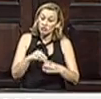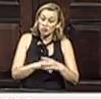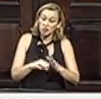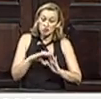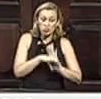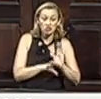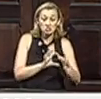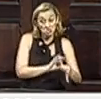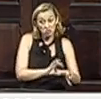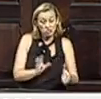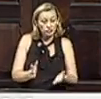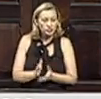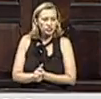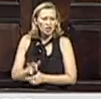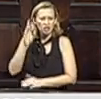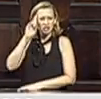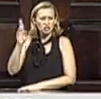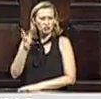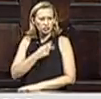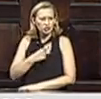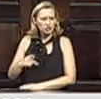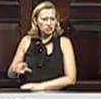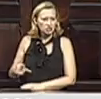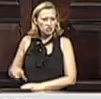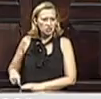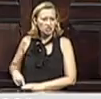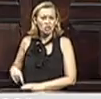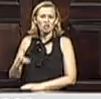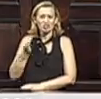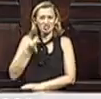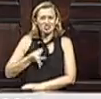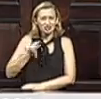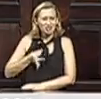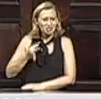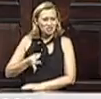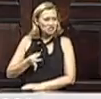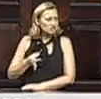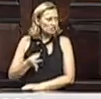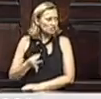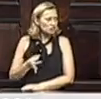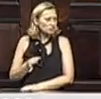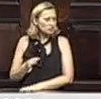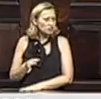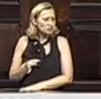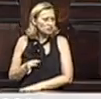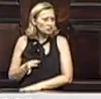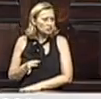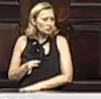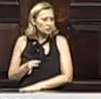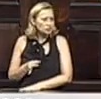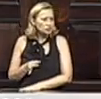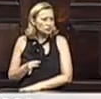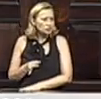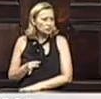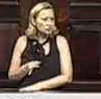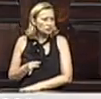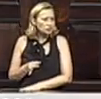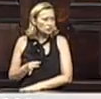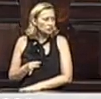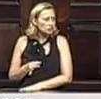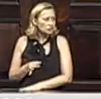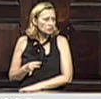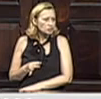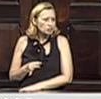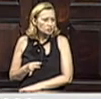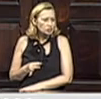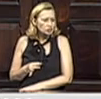Senhor presidente, tenho certeza absoluta que é do deputado, um instante, a número 8 entrou?